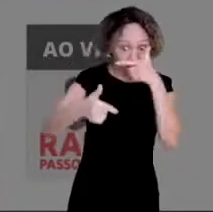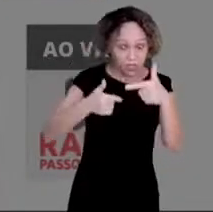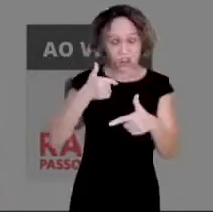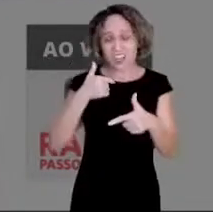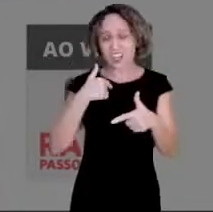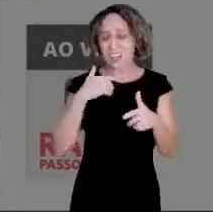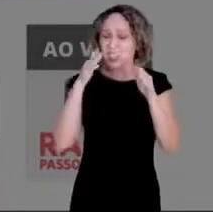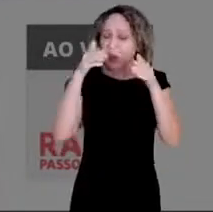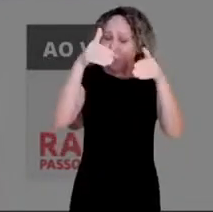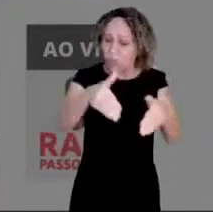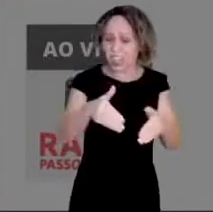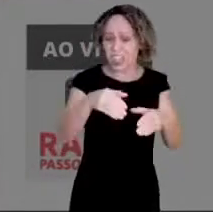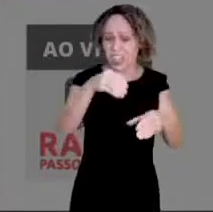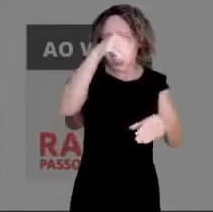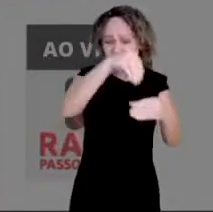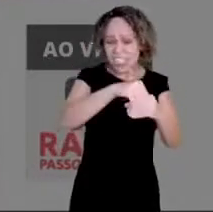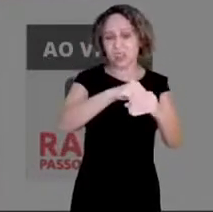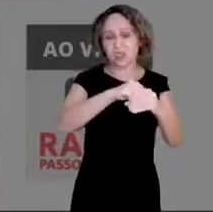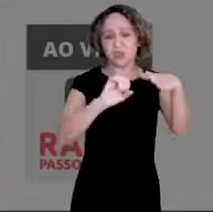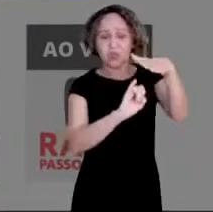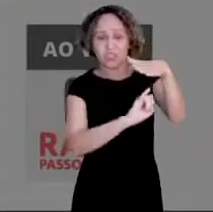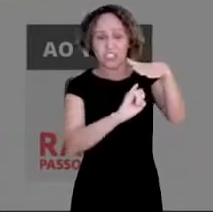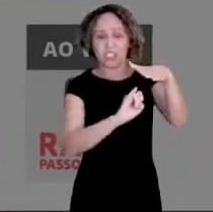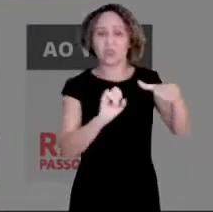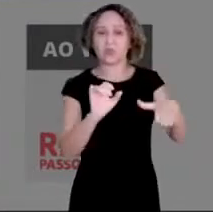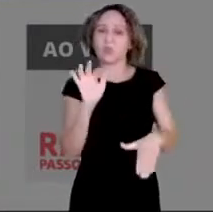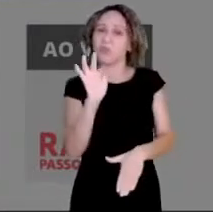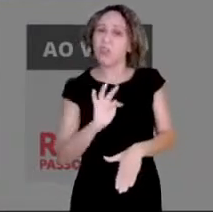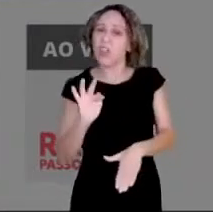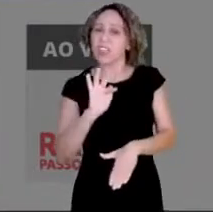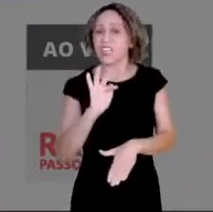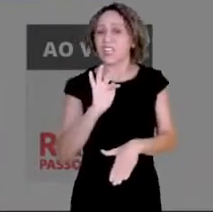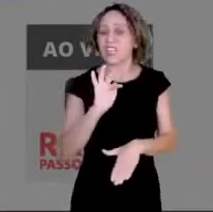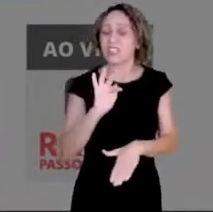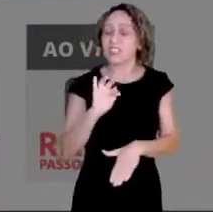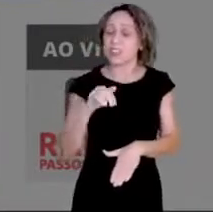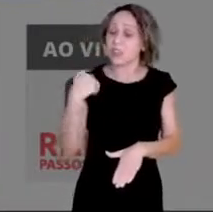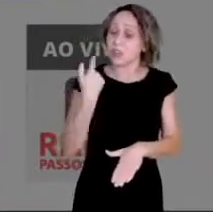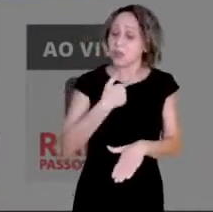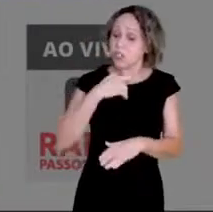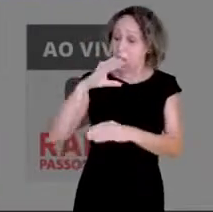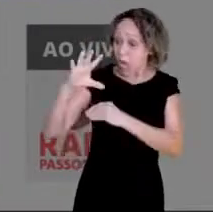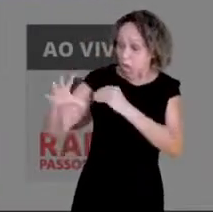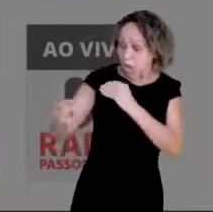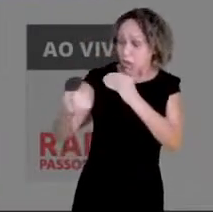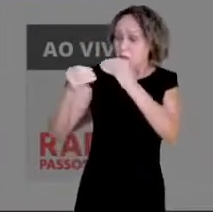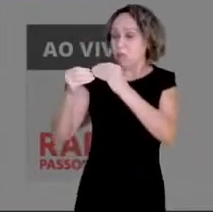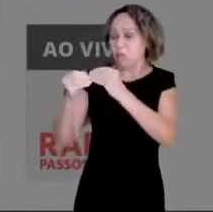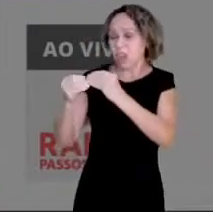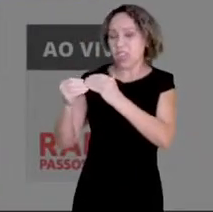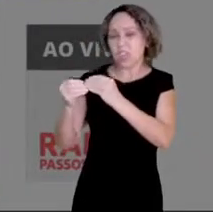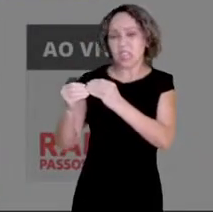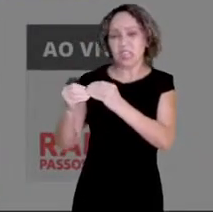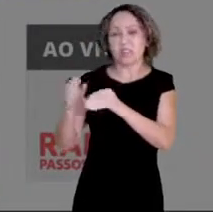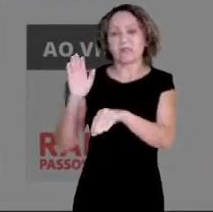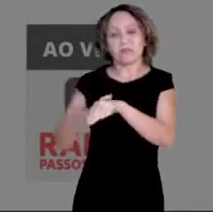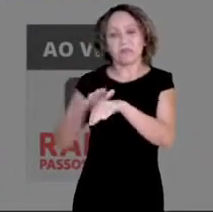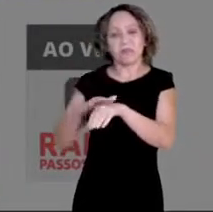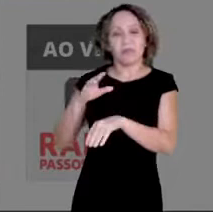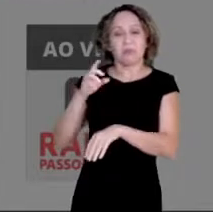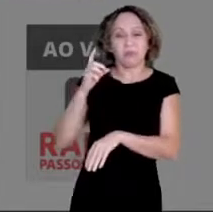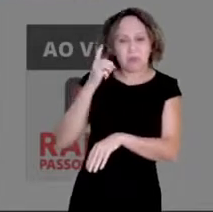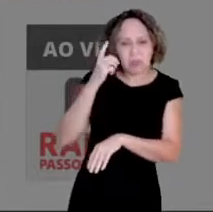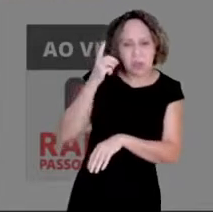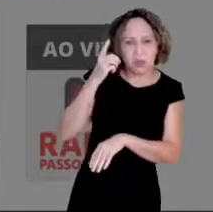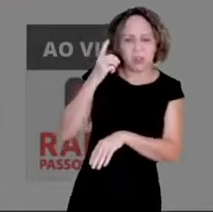atendido os institutos federais e temos levado capacitação acima de tudo, principalmente as pessoas daqui